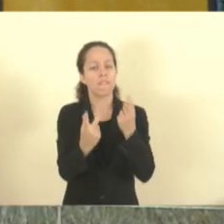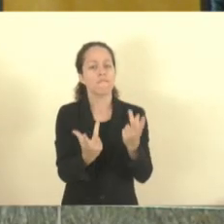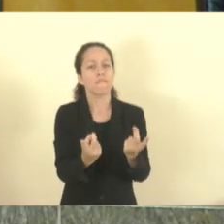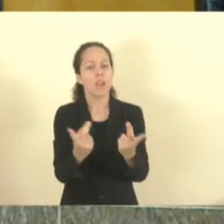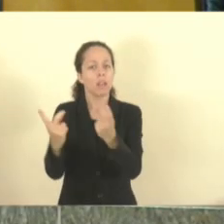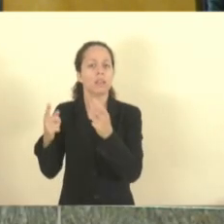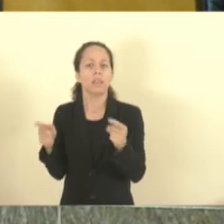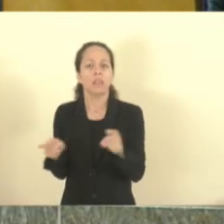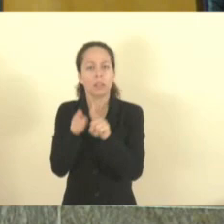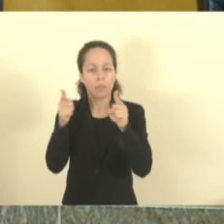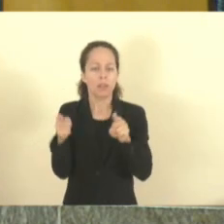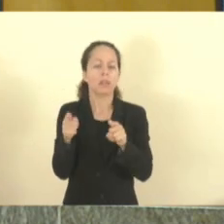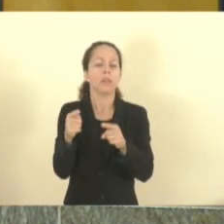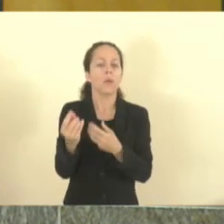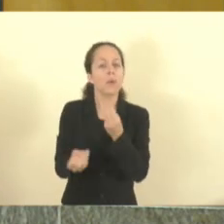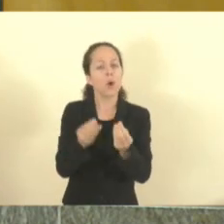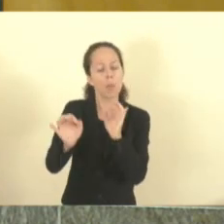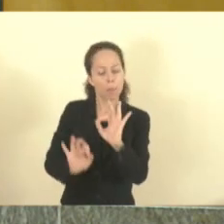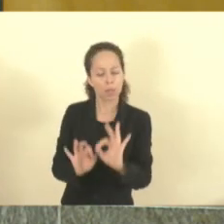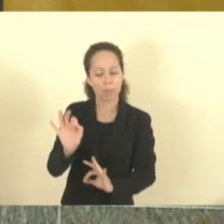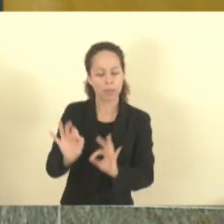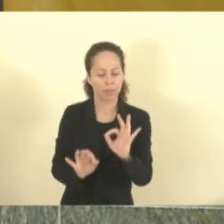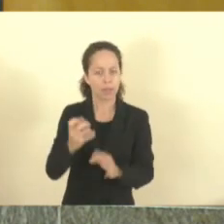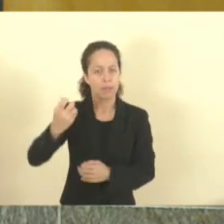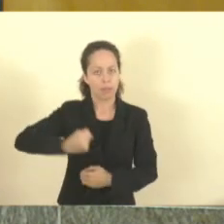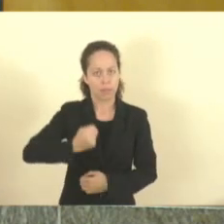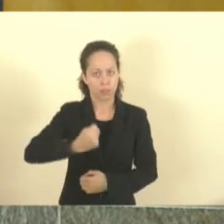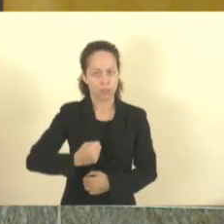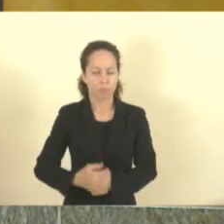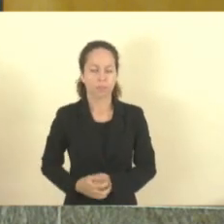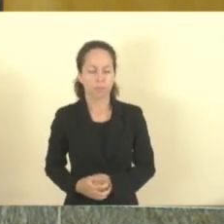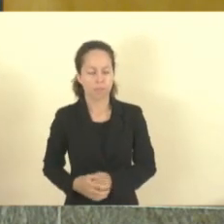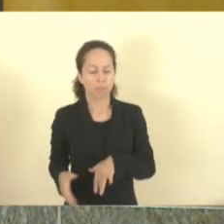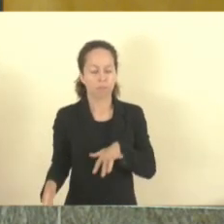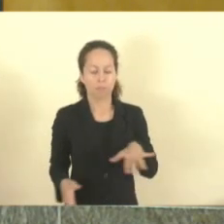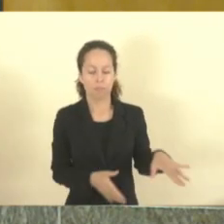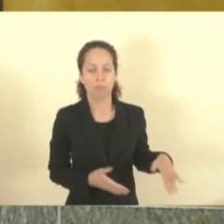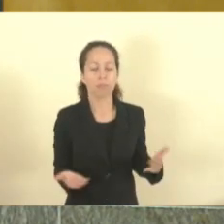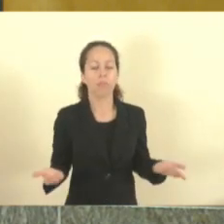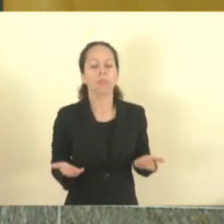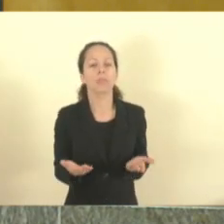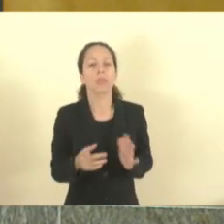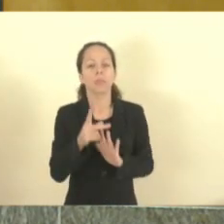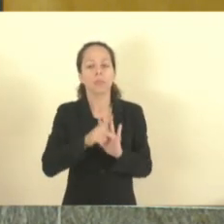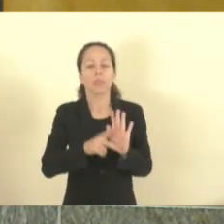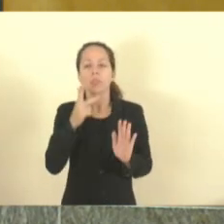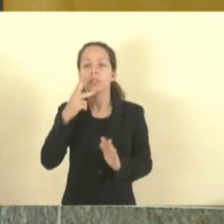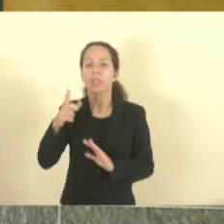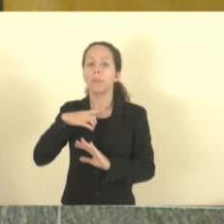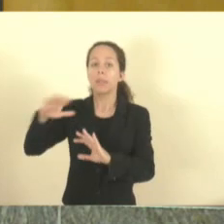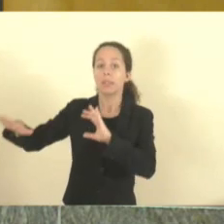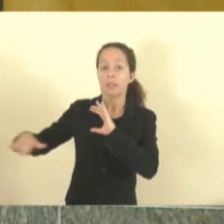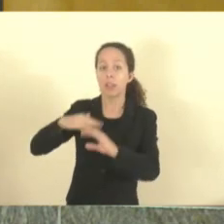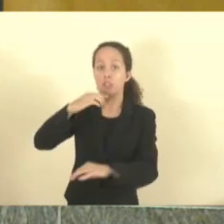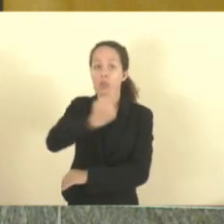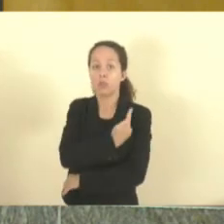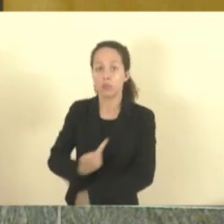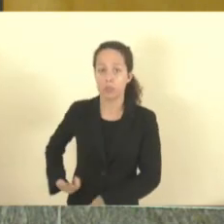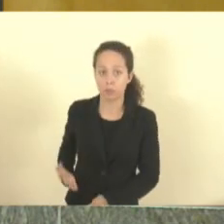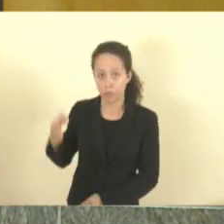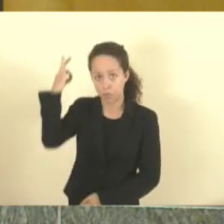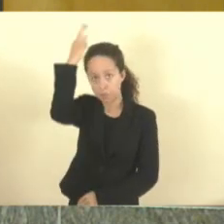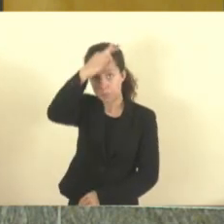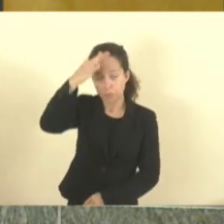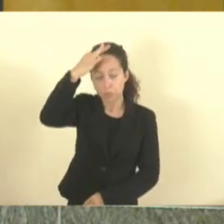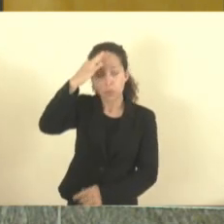discussão única em regime de urgência, projeto de lei 65/2024, oriundo da mensagem governamental 39/2024, que